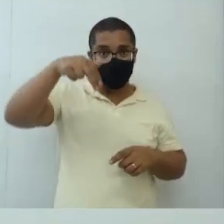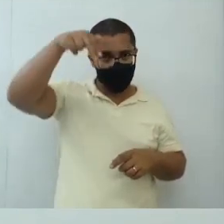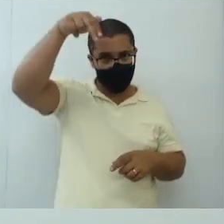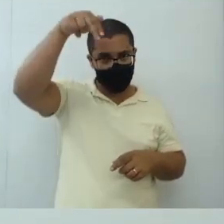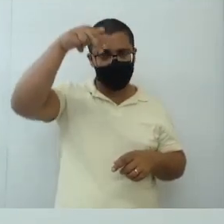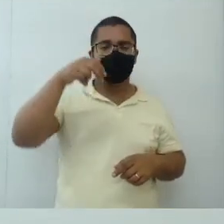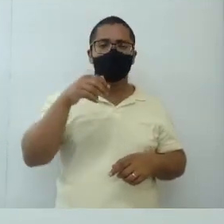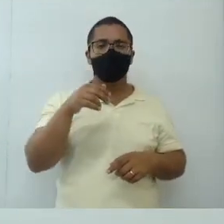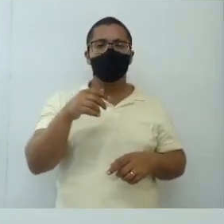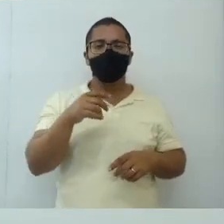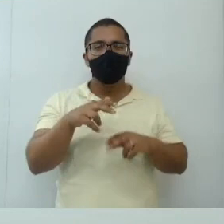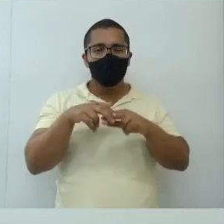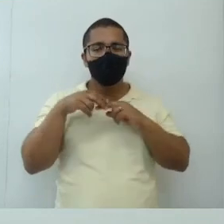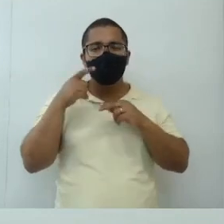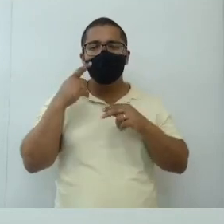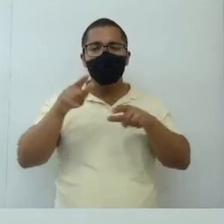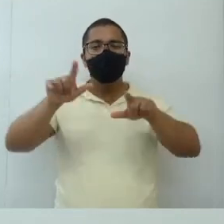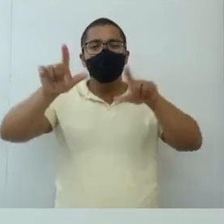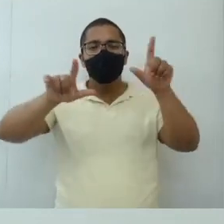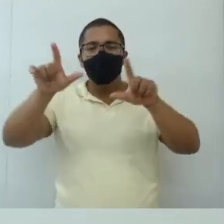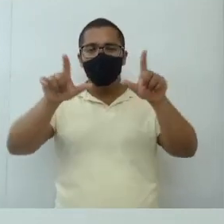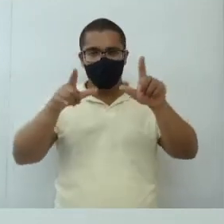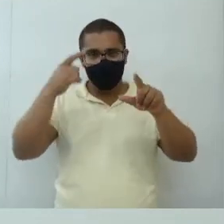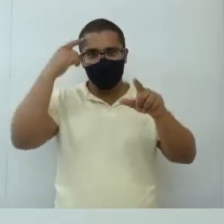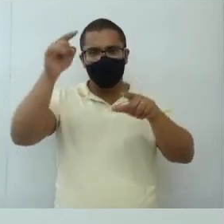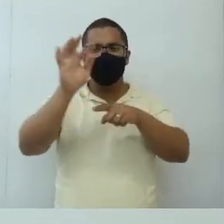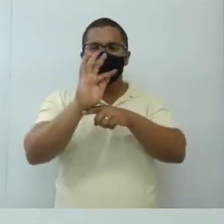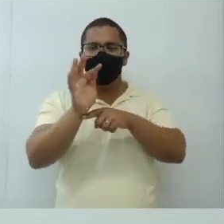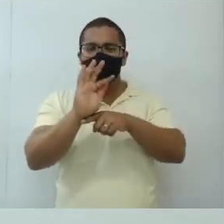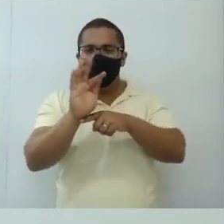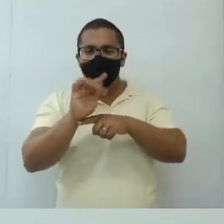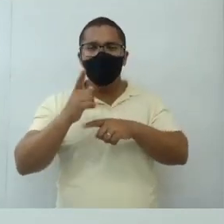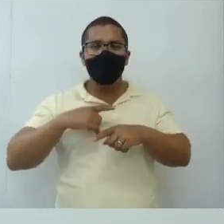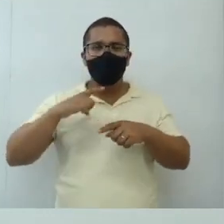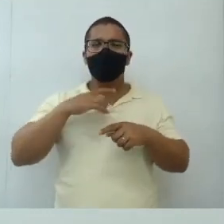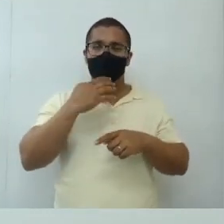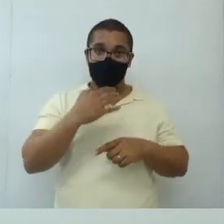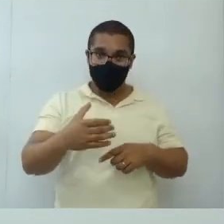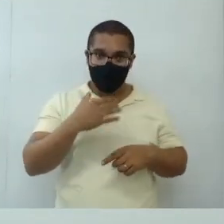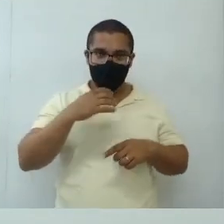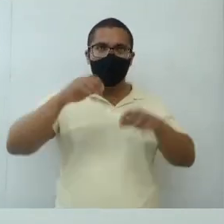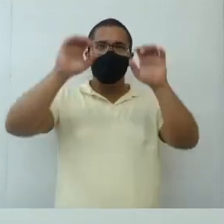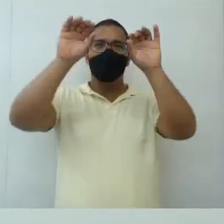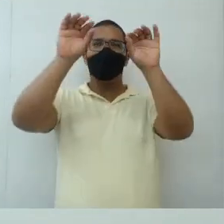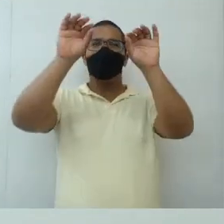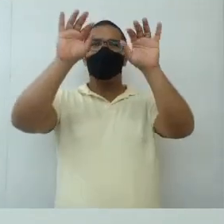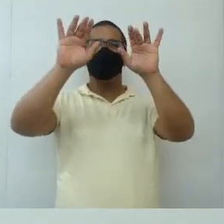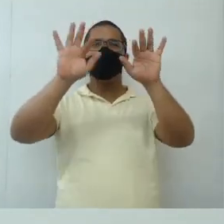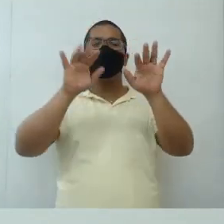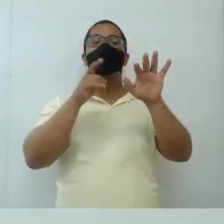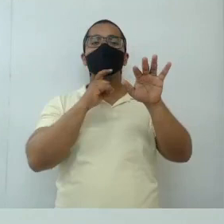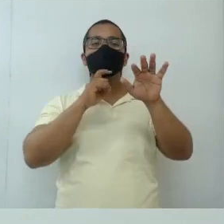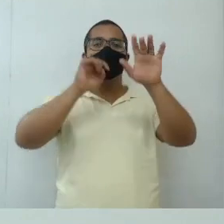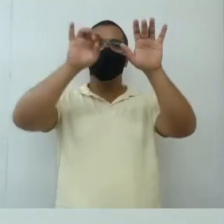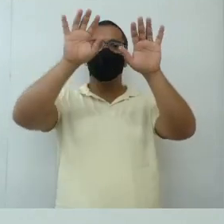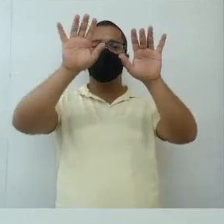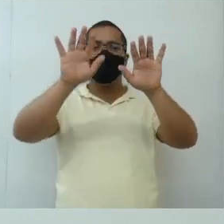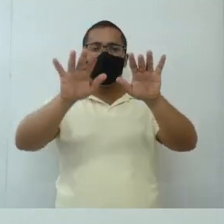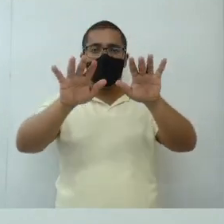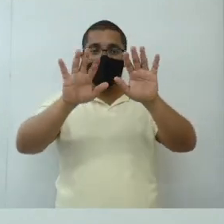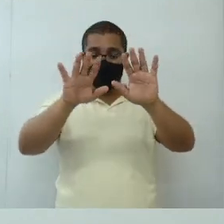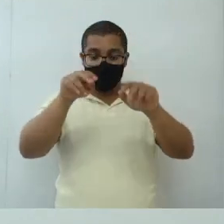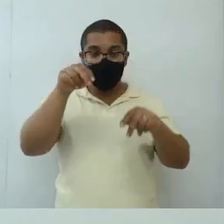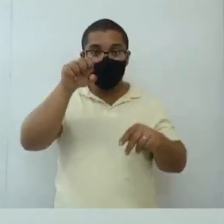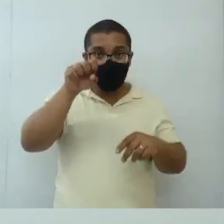óculos música quando a gente vê na televisão naqueles Filmes né do Natal nevando só que aqui no hemisfério sul